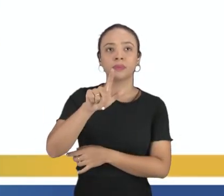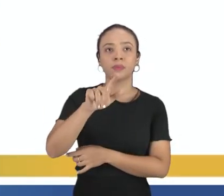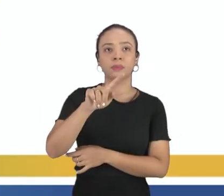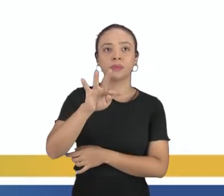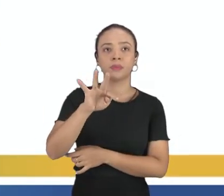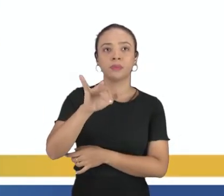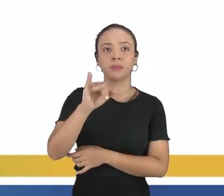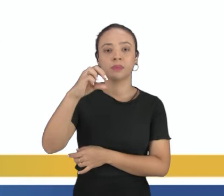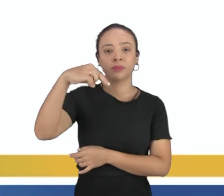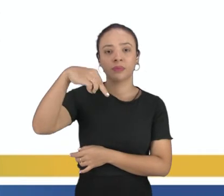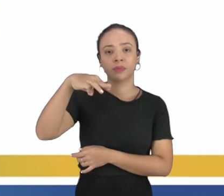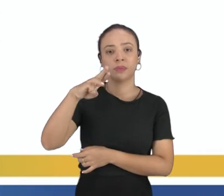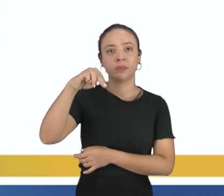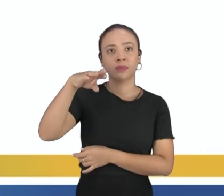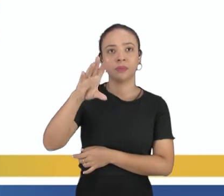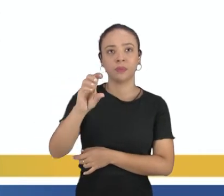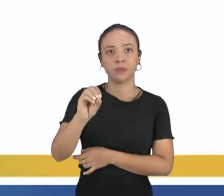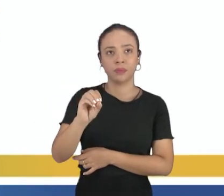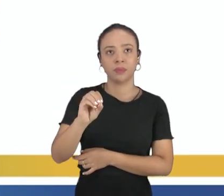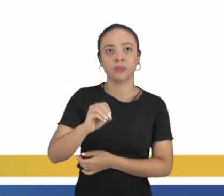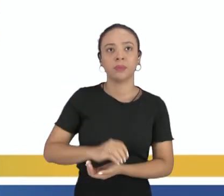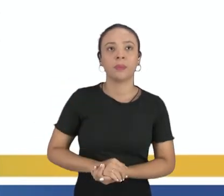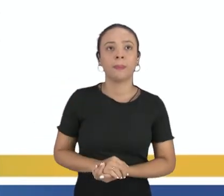Basílio. Livro propõe uma viagem